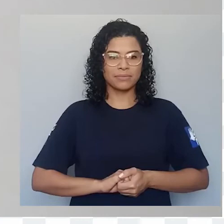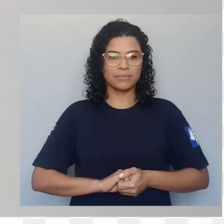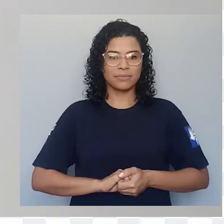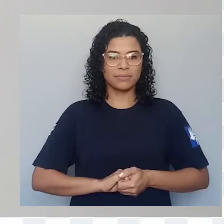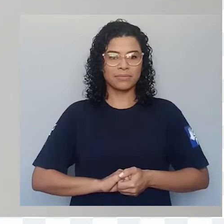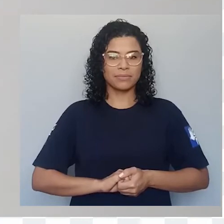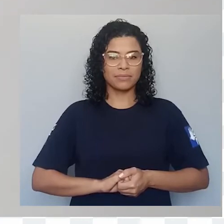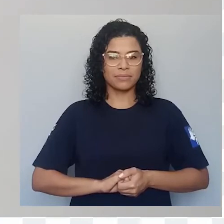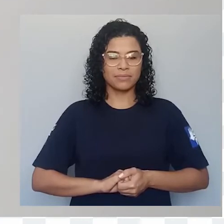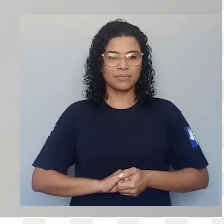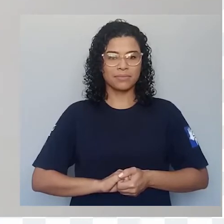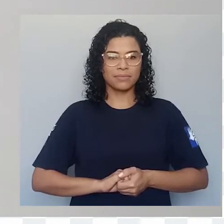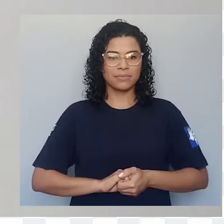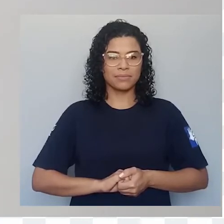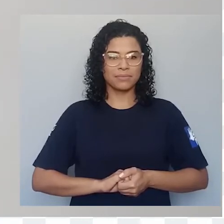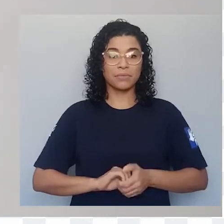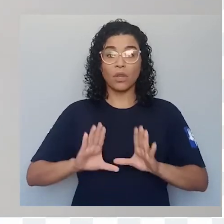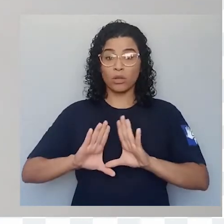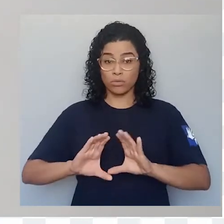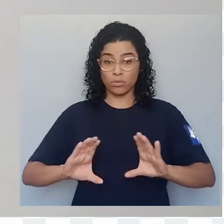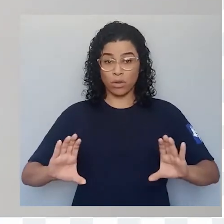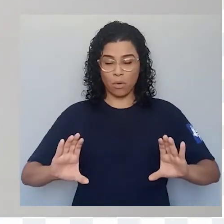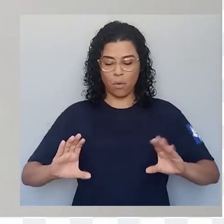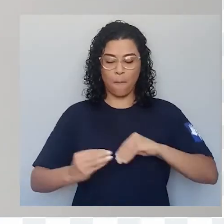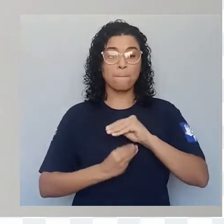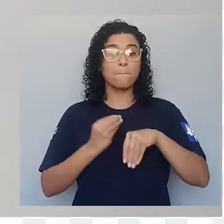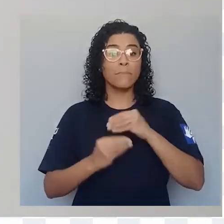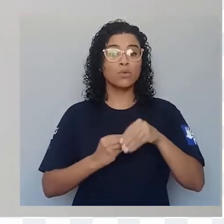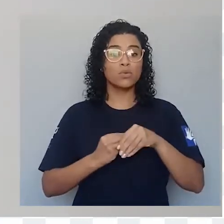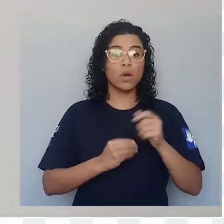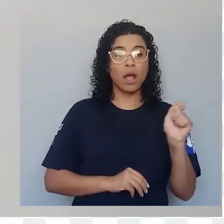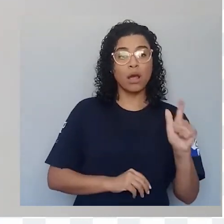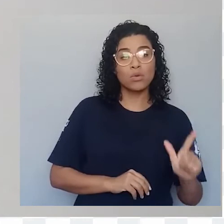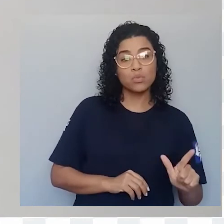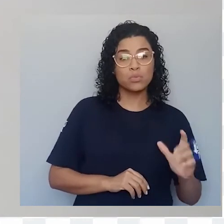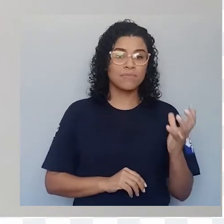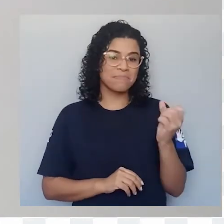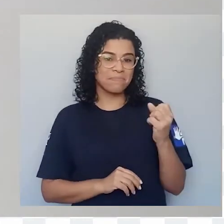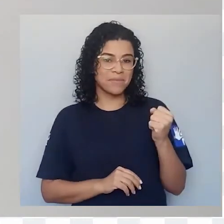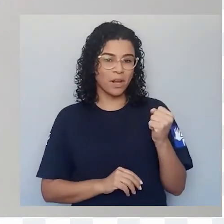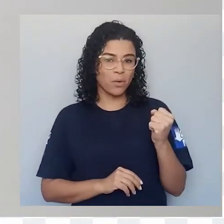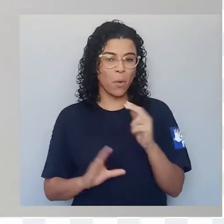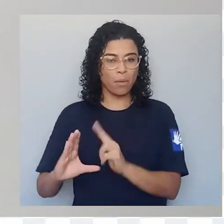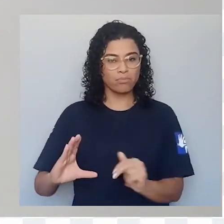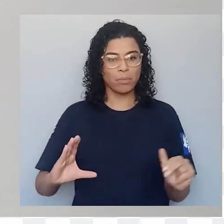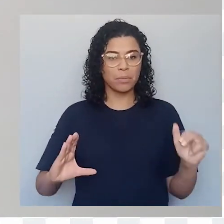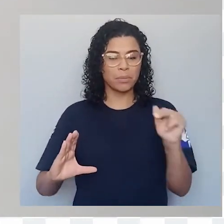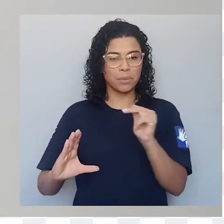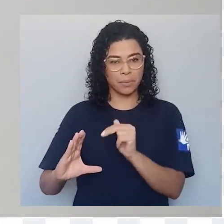O céu está embaixo. Vou misturar um branquinho para dar um charme na nuvem.